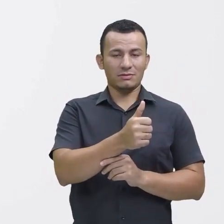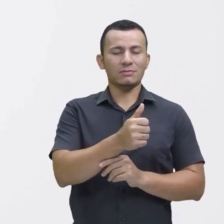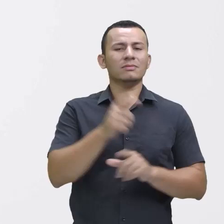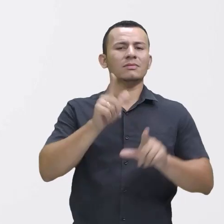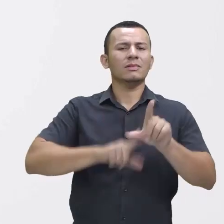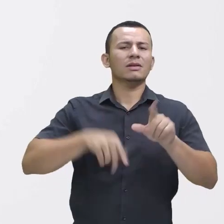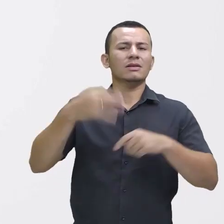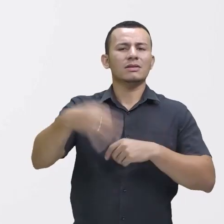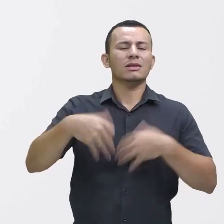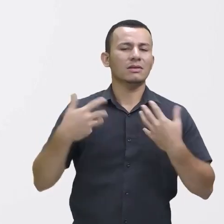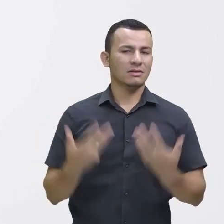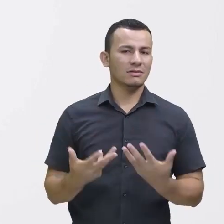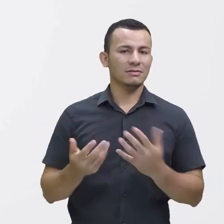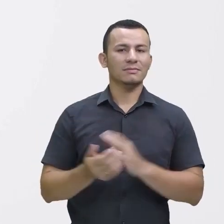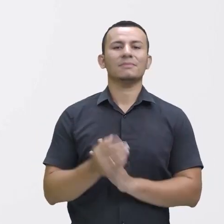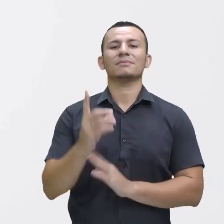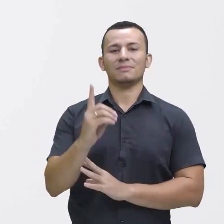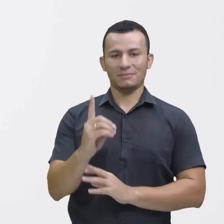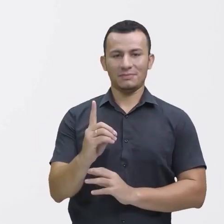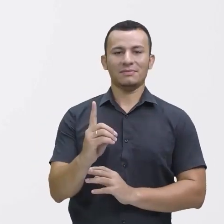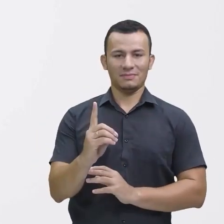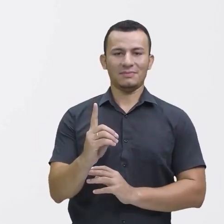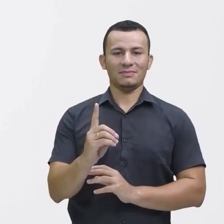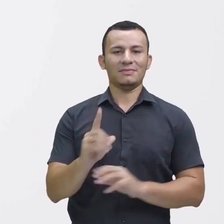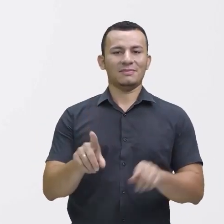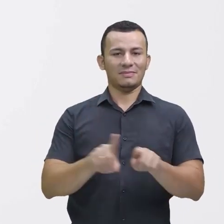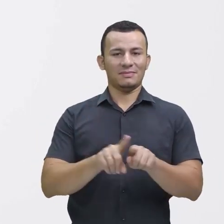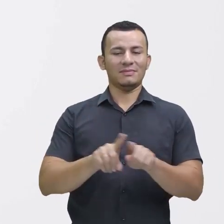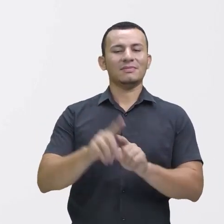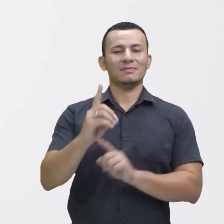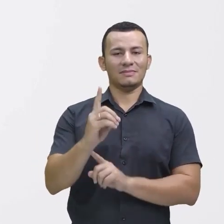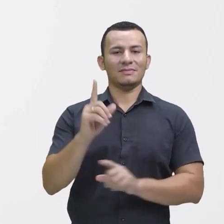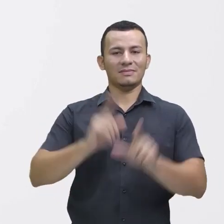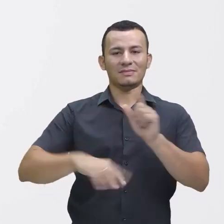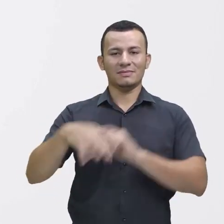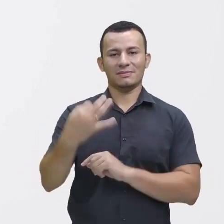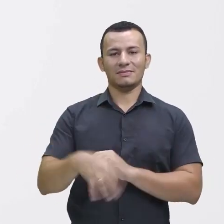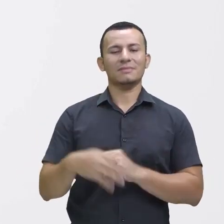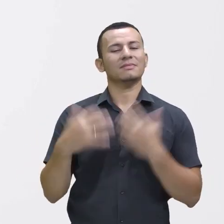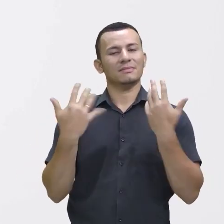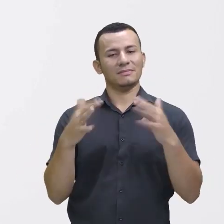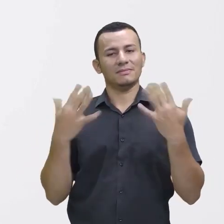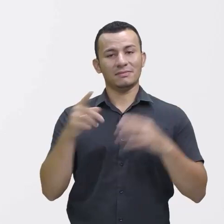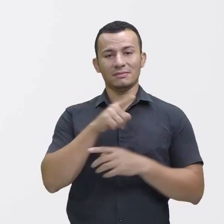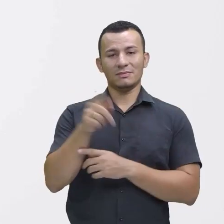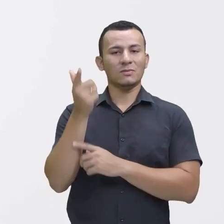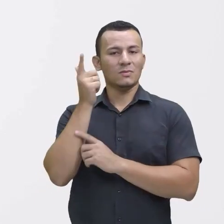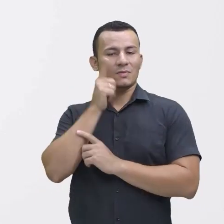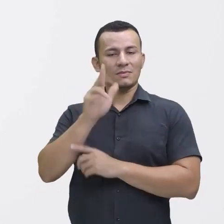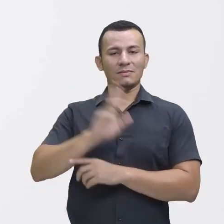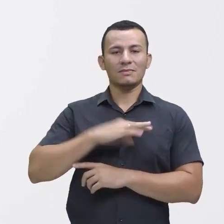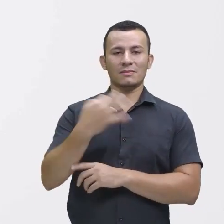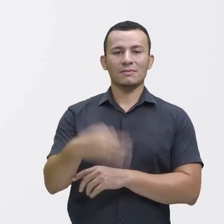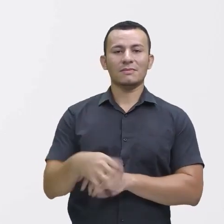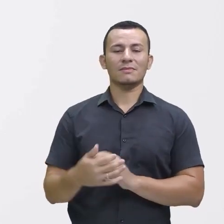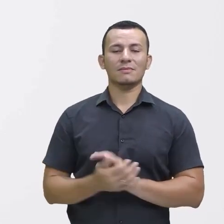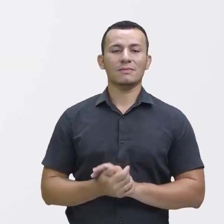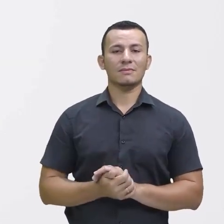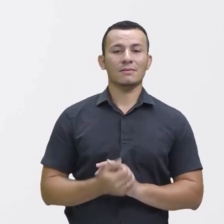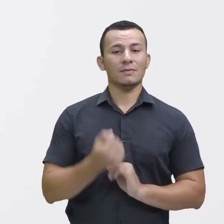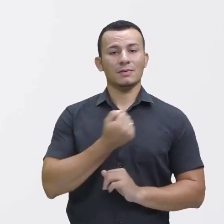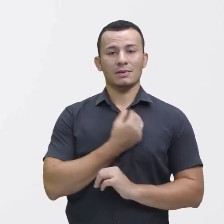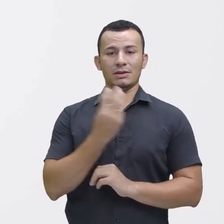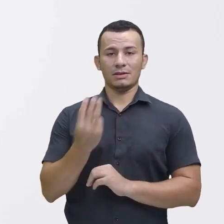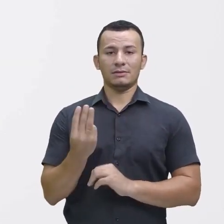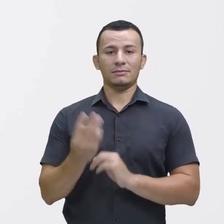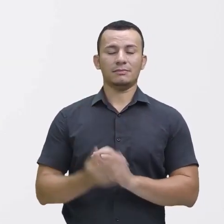letra D de dado. Muito bem. Parabéns para você. Vamos para a atividade